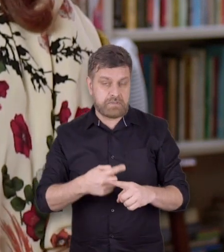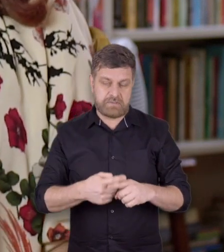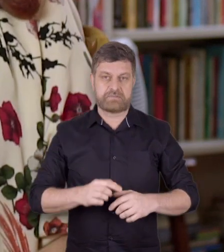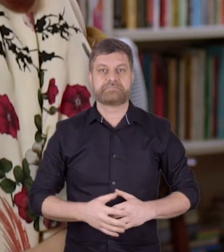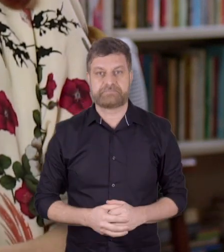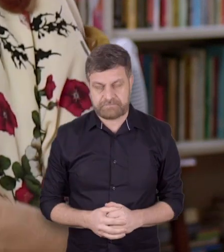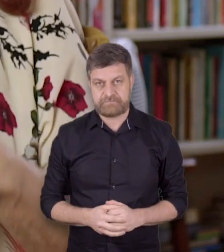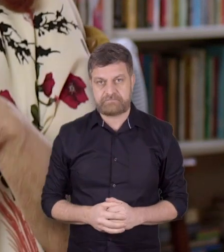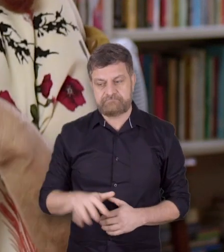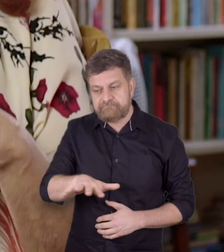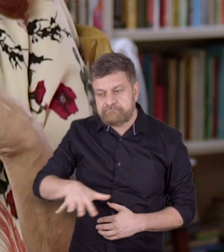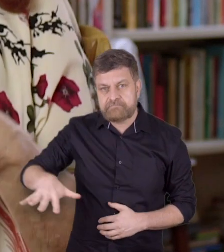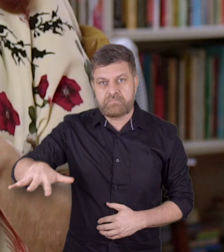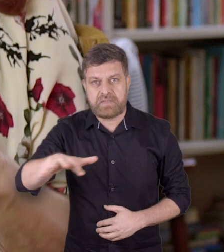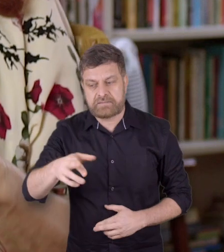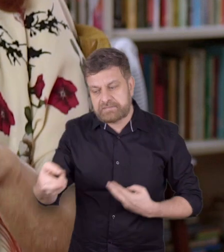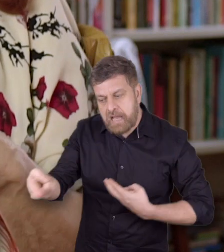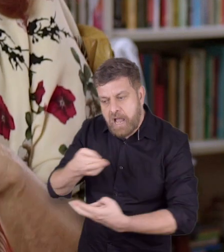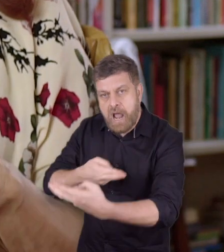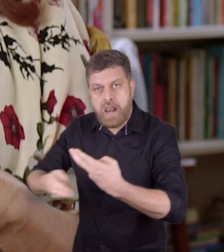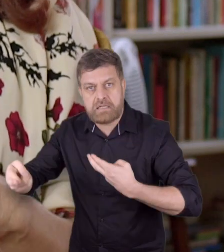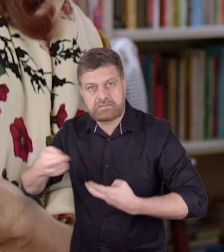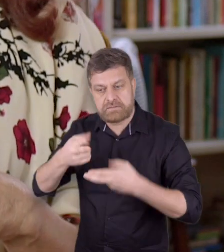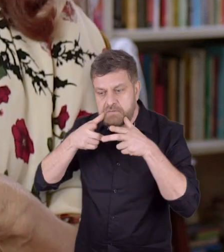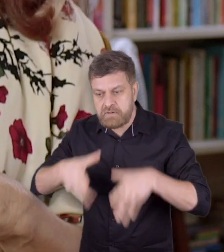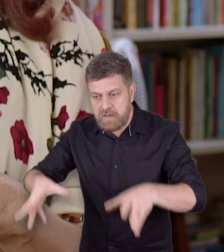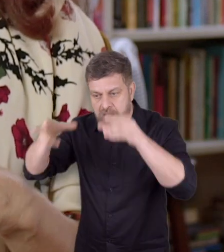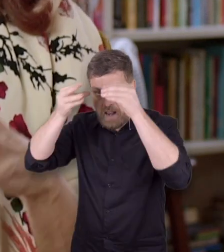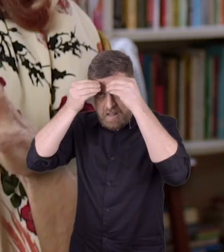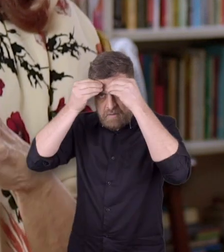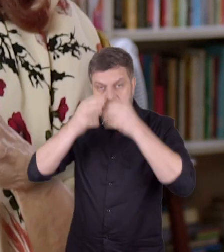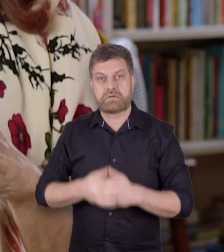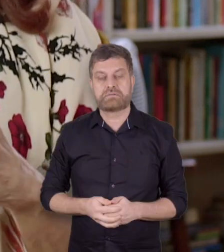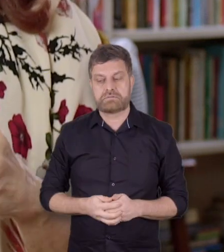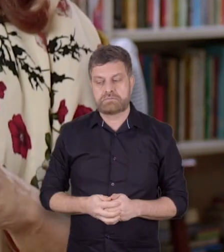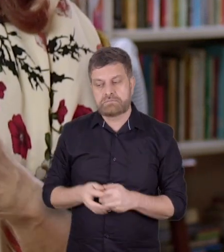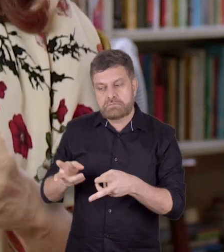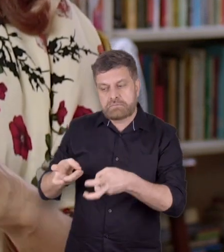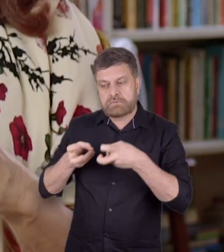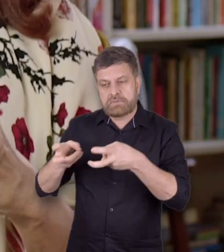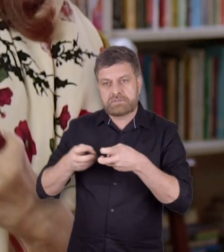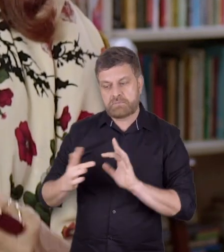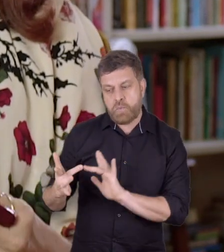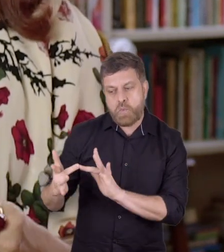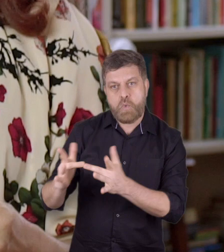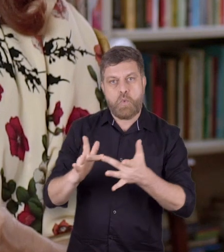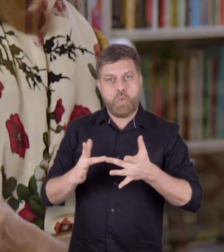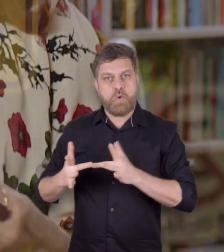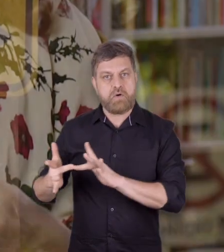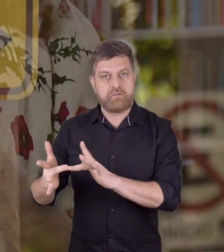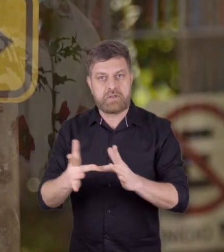porque nessa relação com as tecnologias de linguagem, eu já desenvolvo um